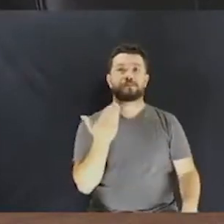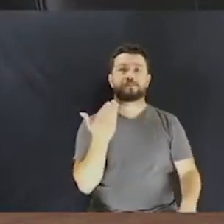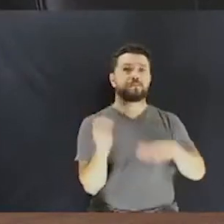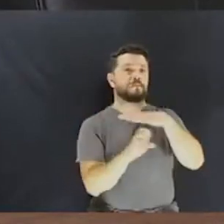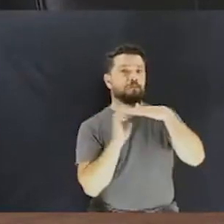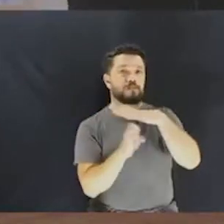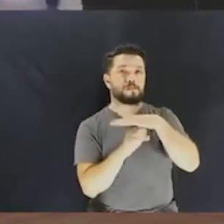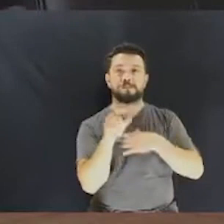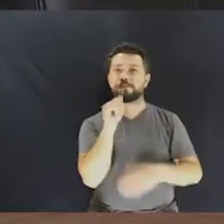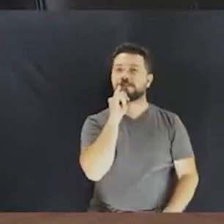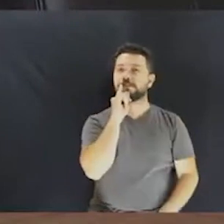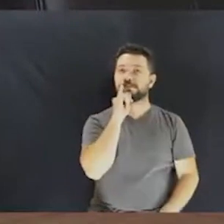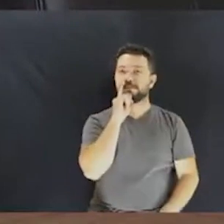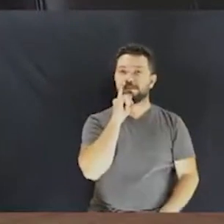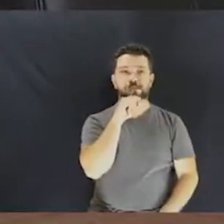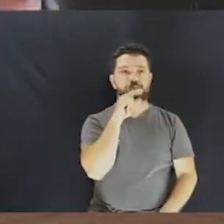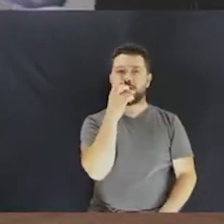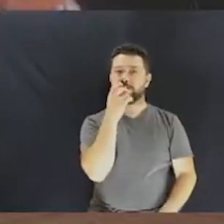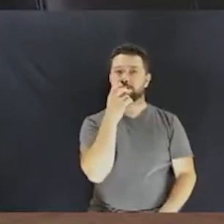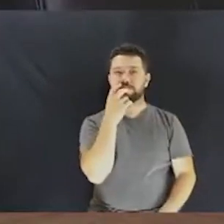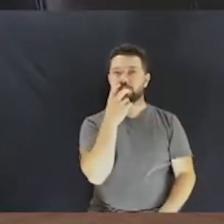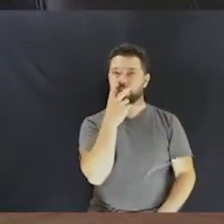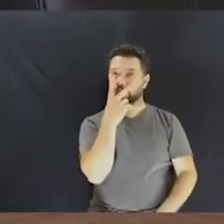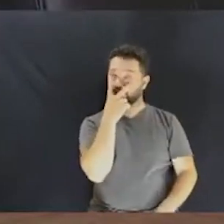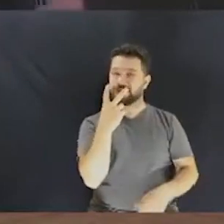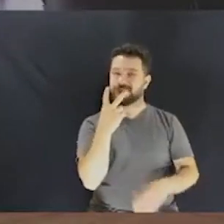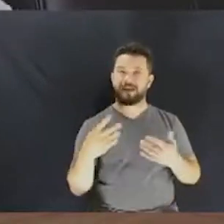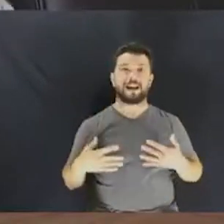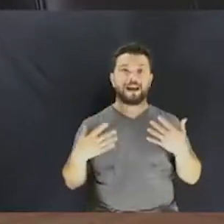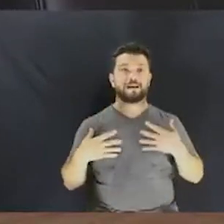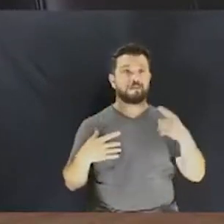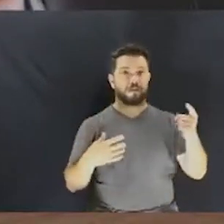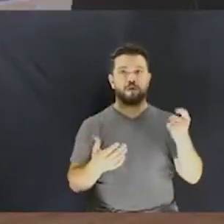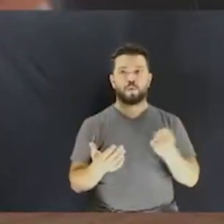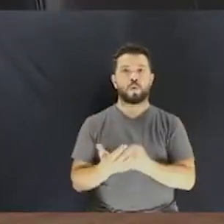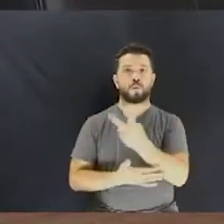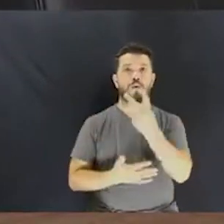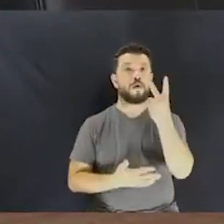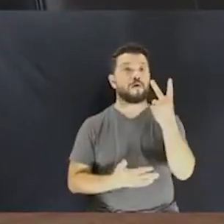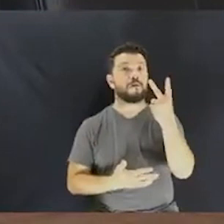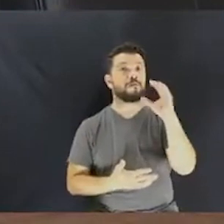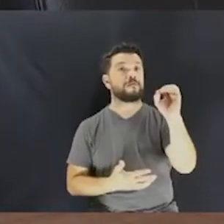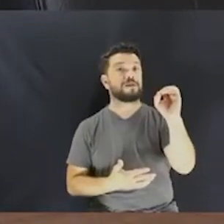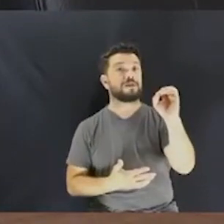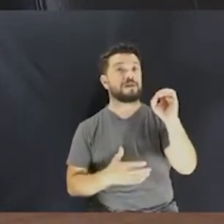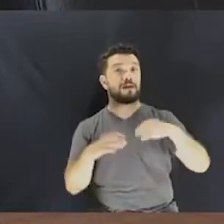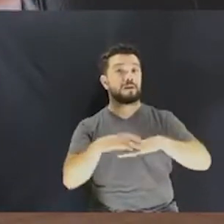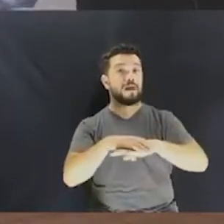Vista Alegre, para o conjunto, 20 pares de tênis society para dar para o projeto ali, que está ali o Moisés, está o pessoal ali trabalhando. Então,